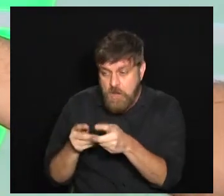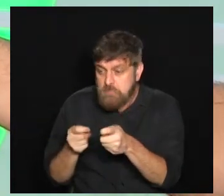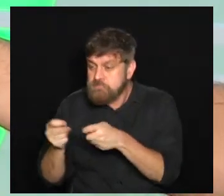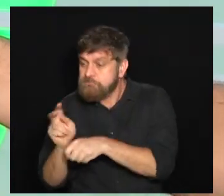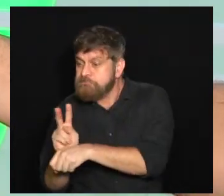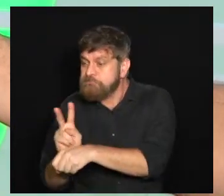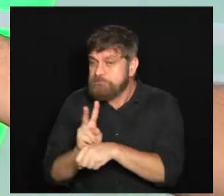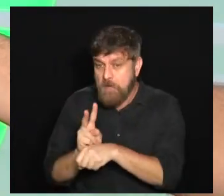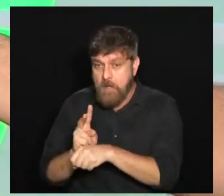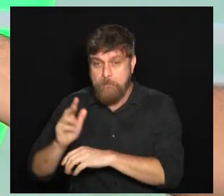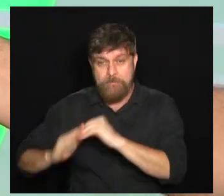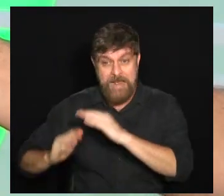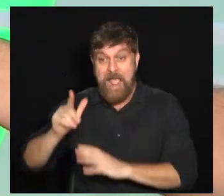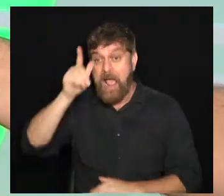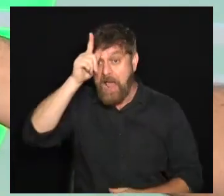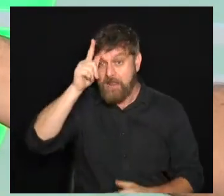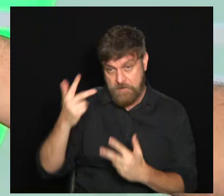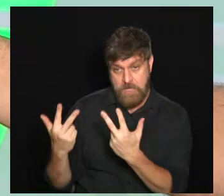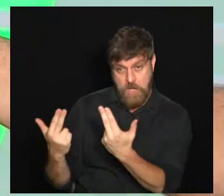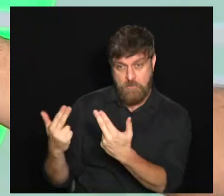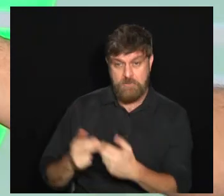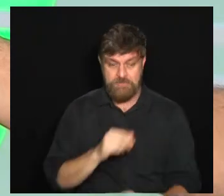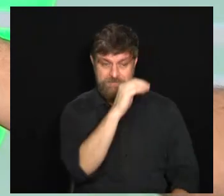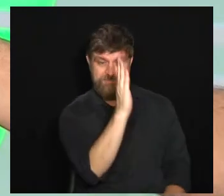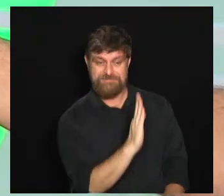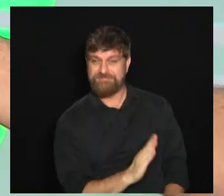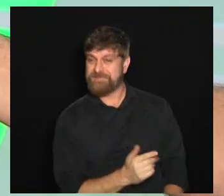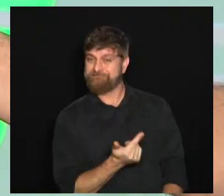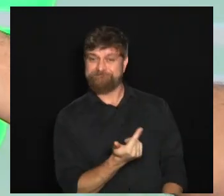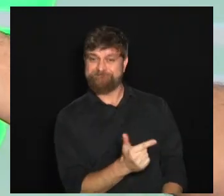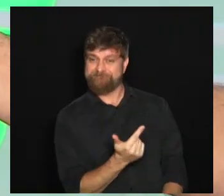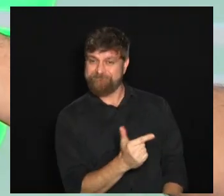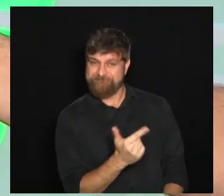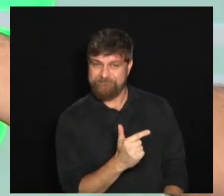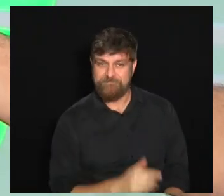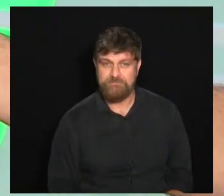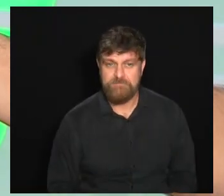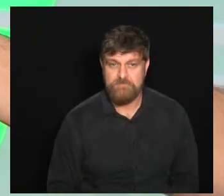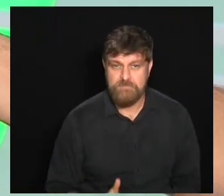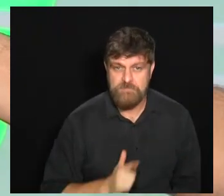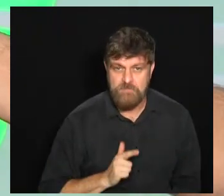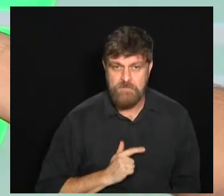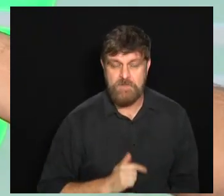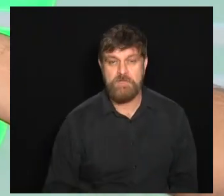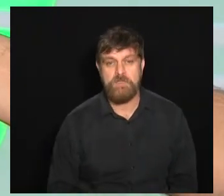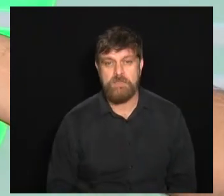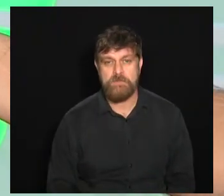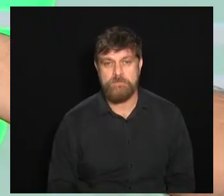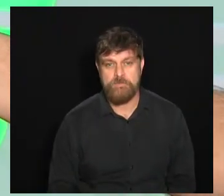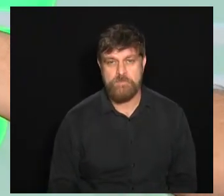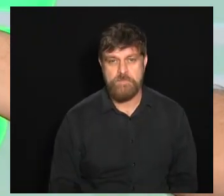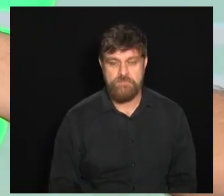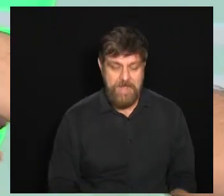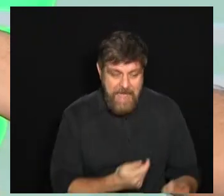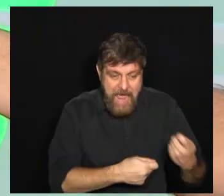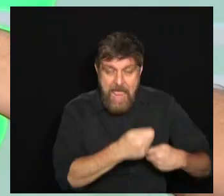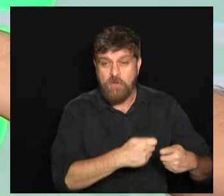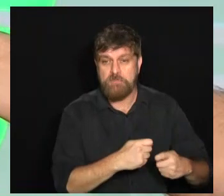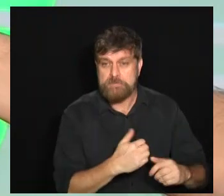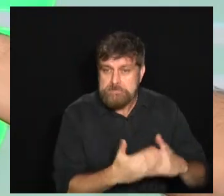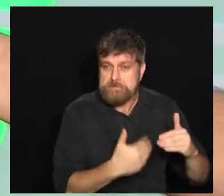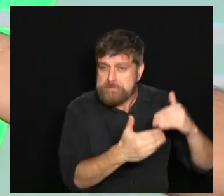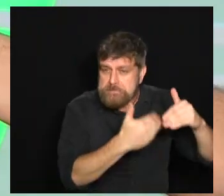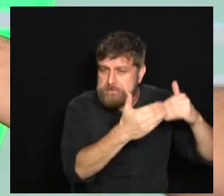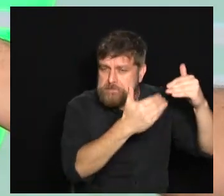pode atuar mais, a Alemanha também. O Brasil não tem esse espaço, porque o juro, apesar de estarem baixos, é mais alto do que o crescimento